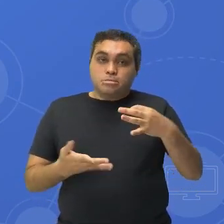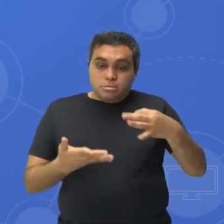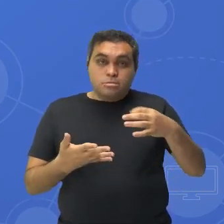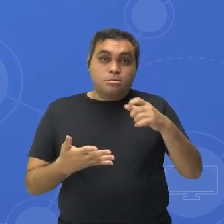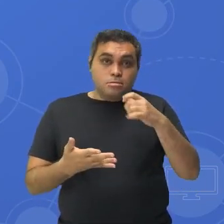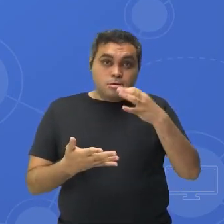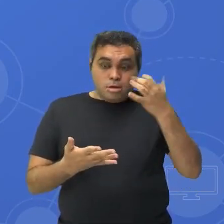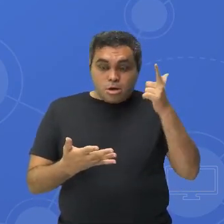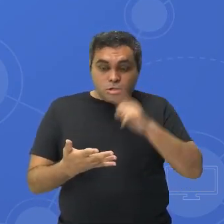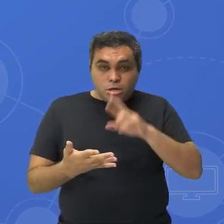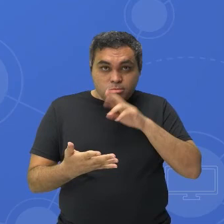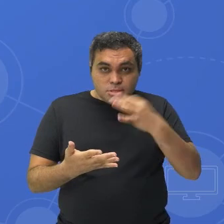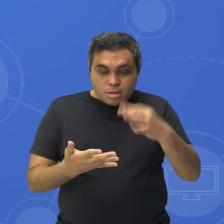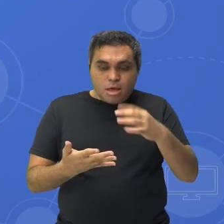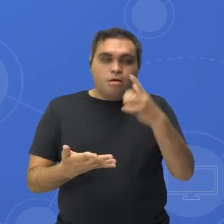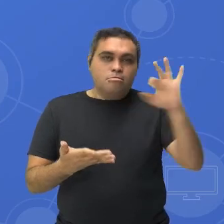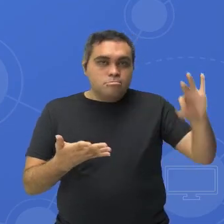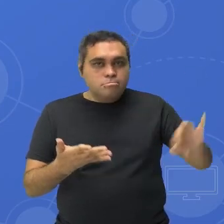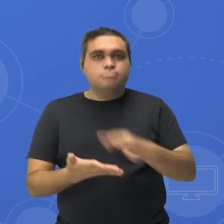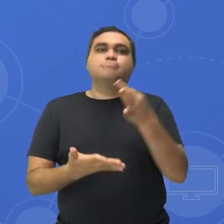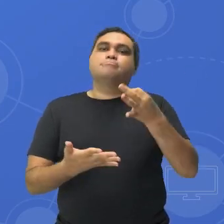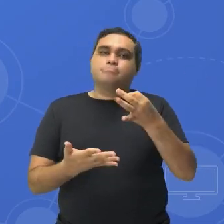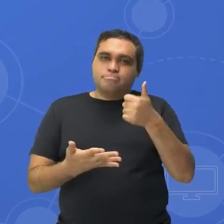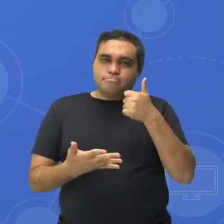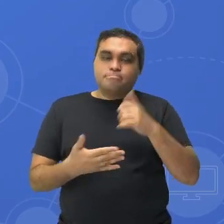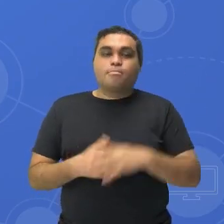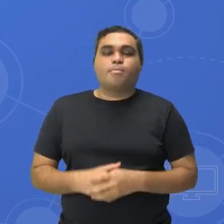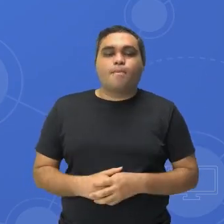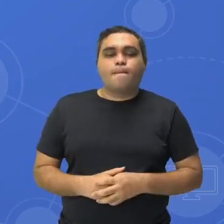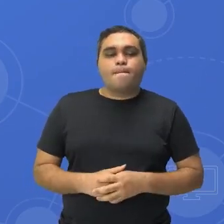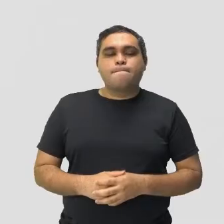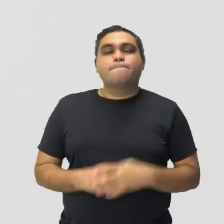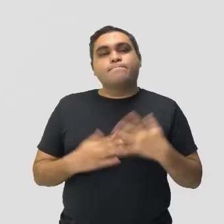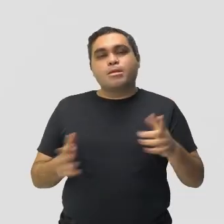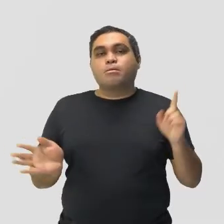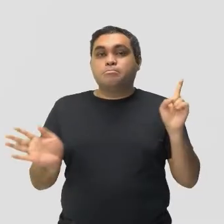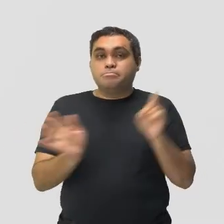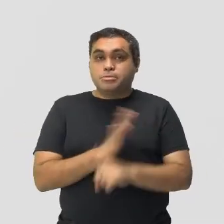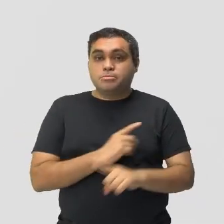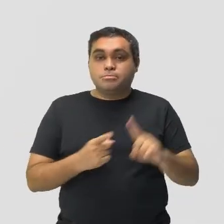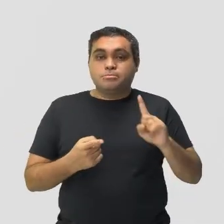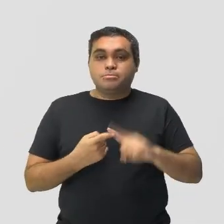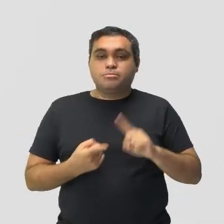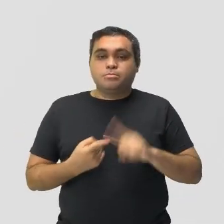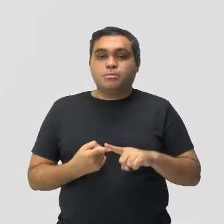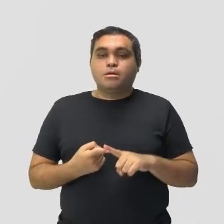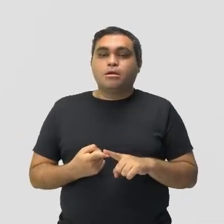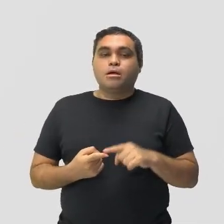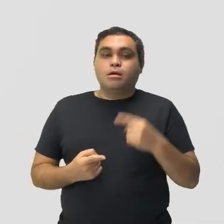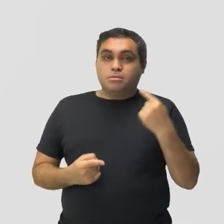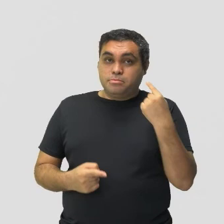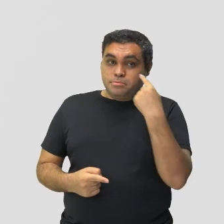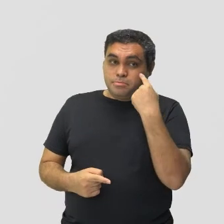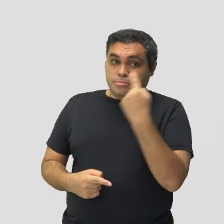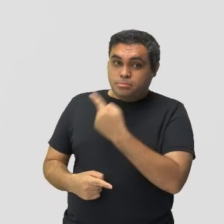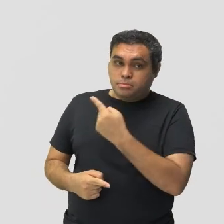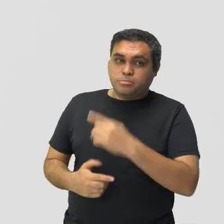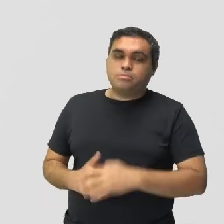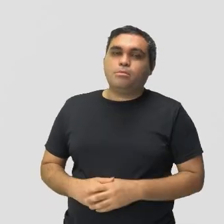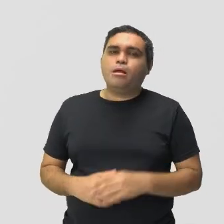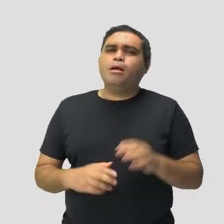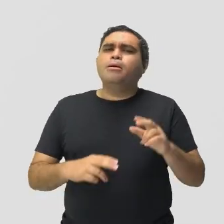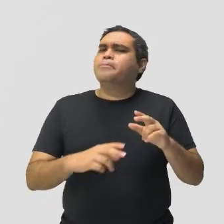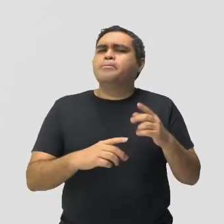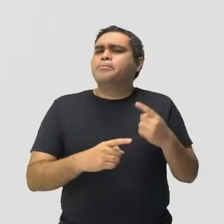bom? Então vamos lá, vamos começar aqui com a primeira questão, né, que diz o seguinte, que pergunta que por que a